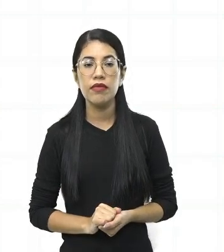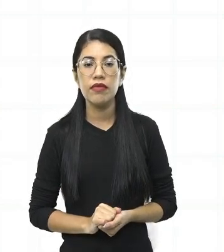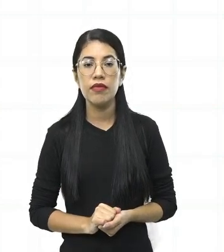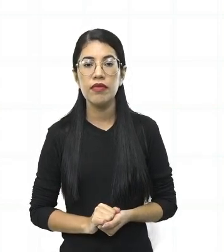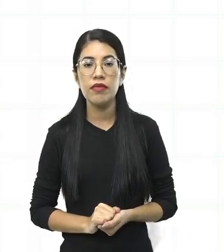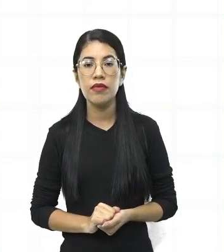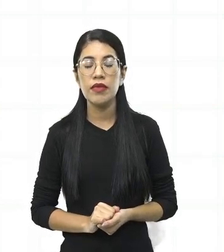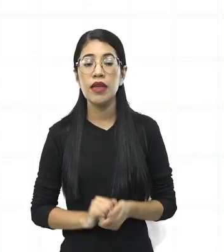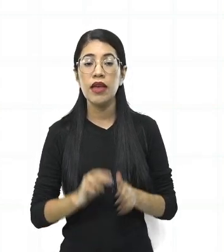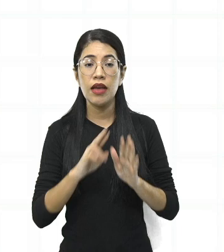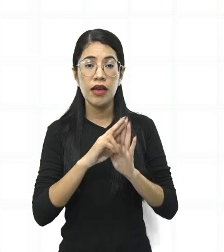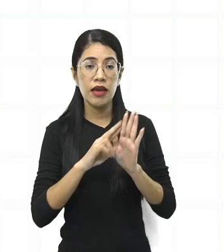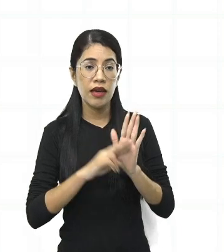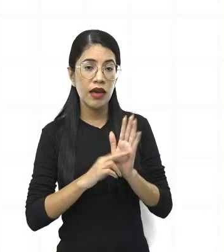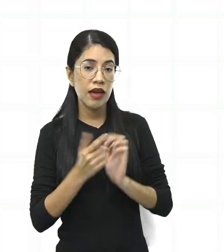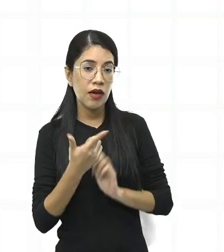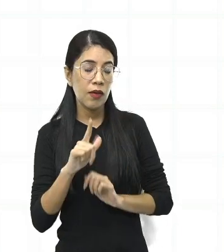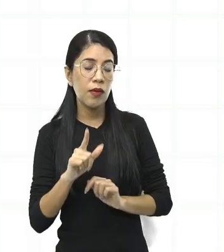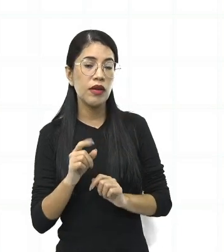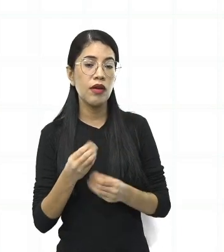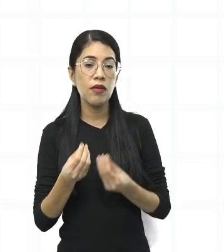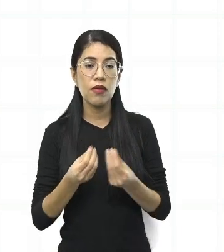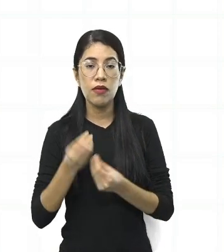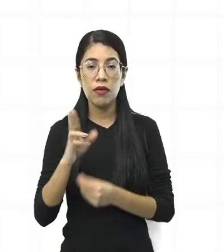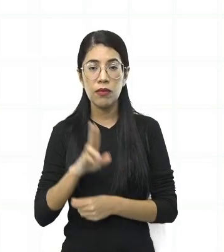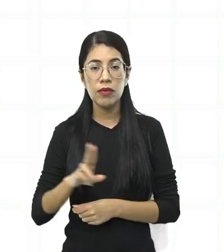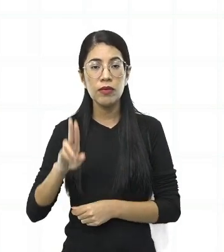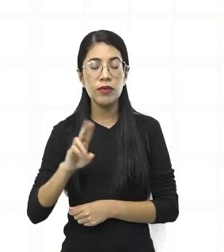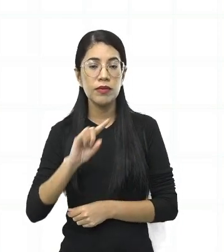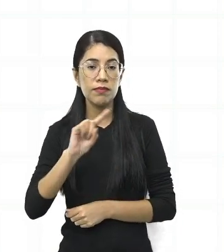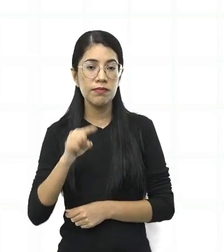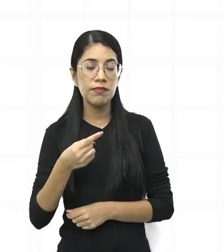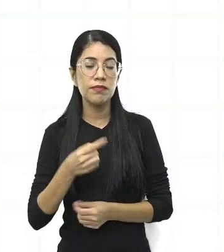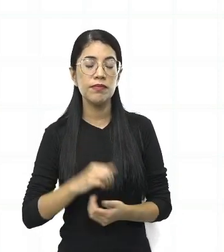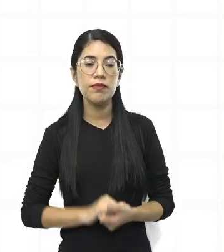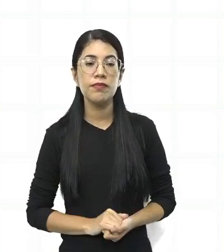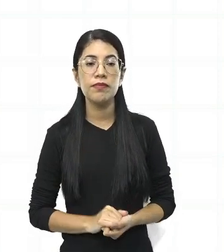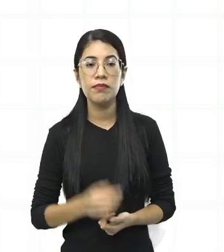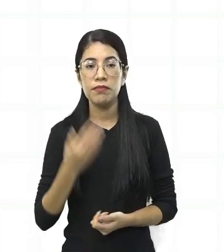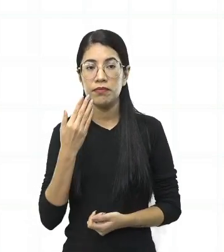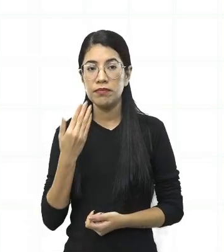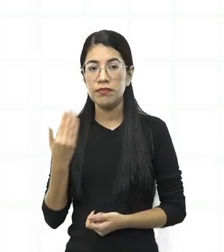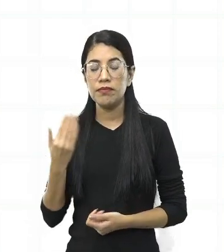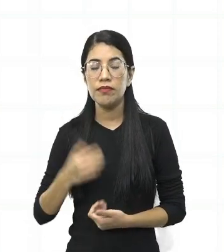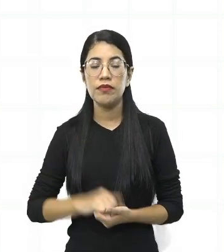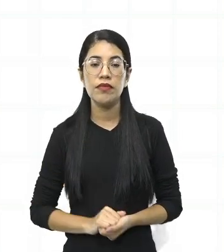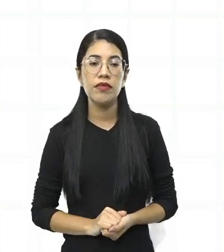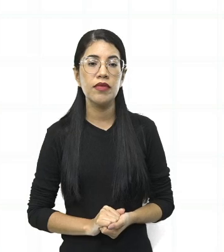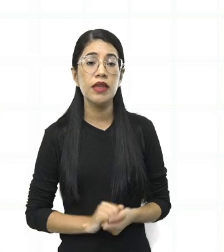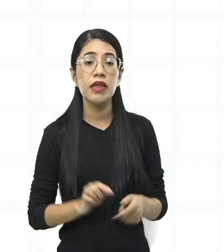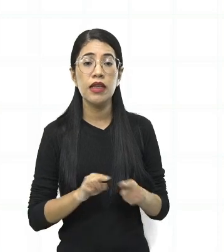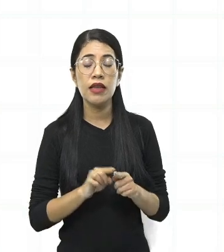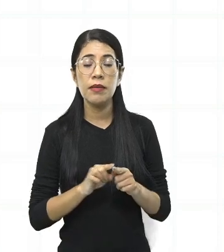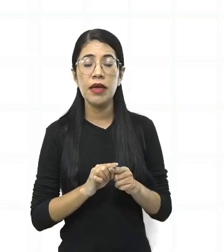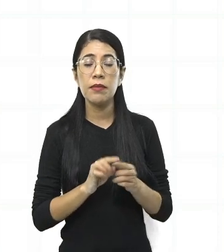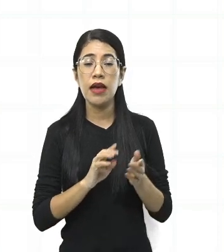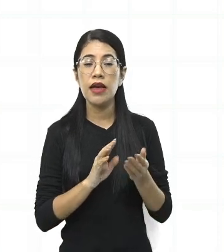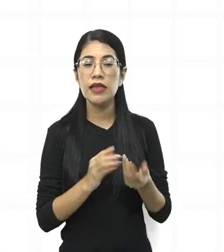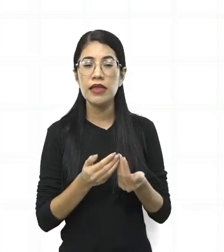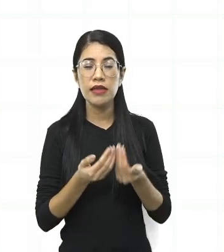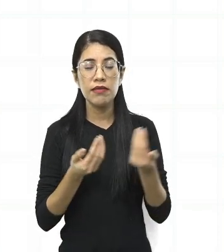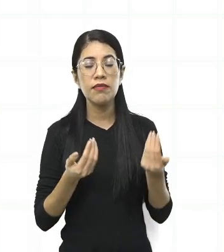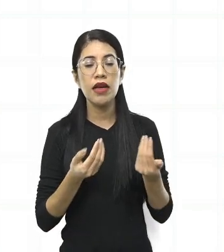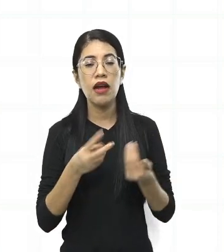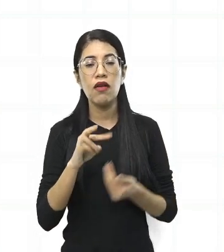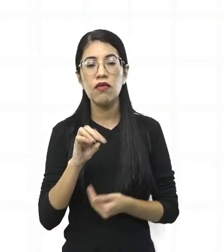Mais uma regrinha de quando usar a vírgula para isolar o